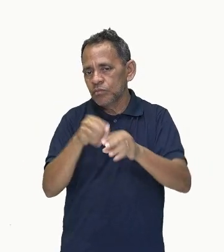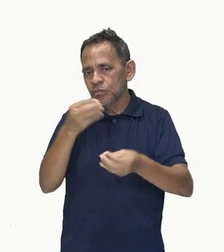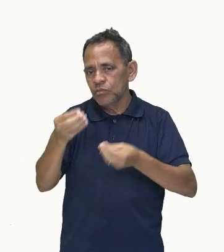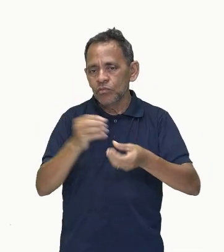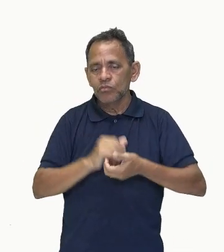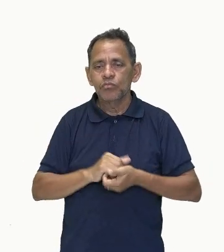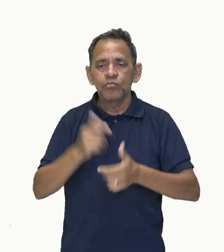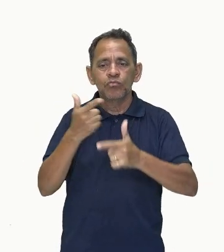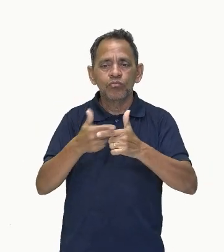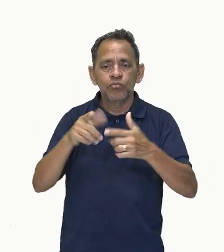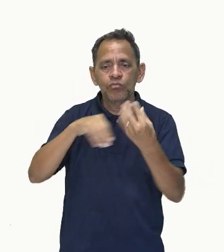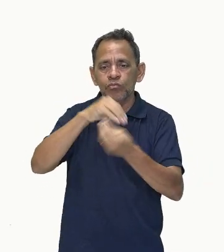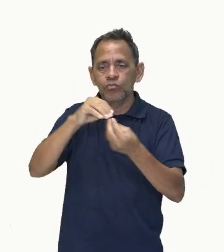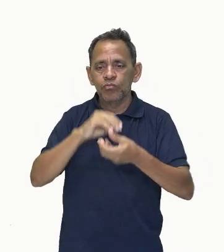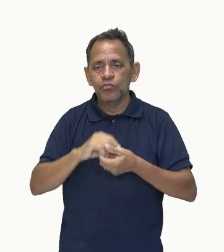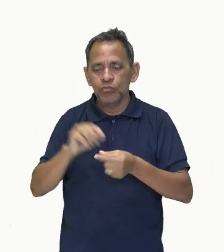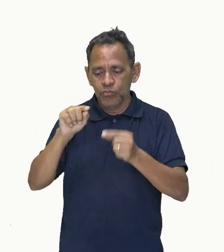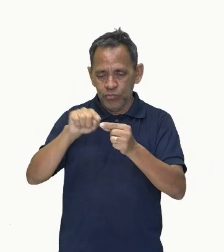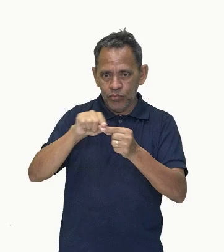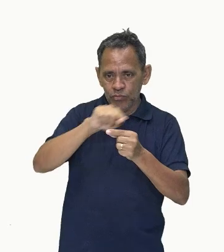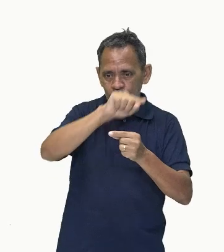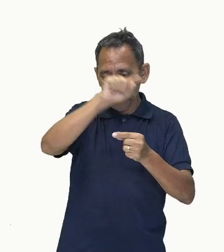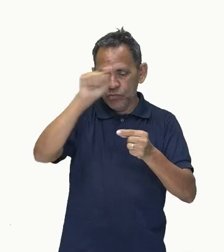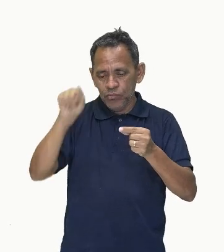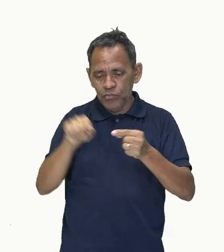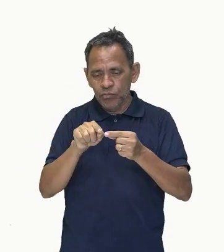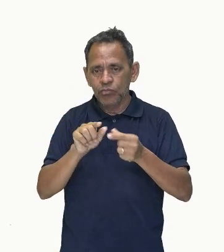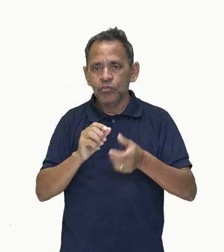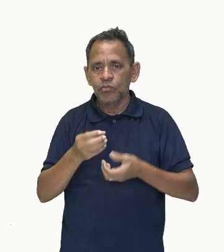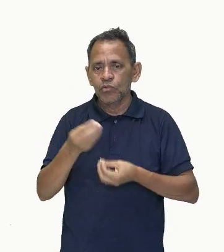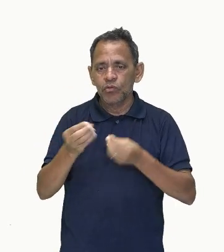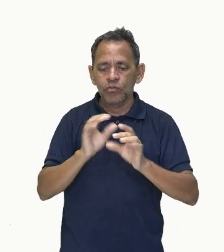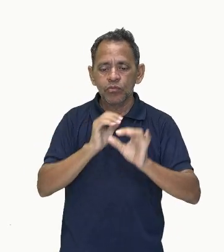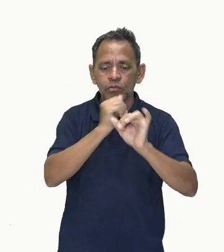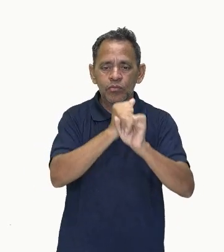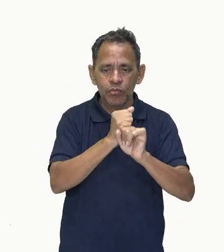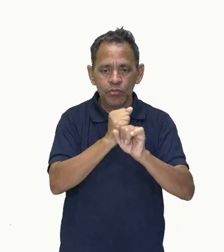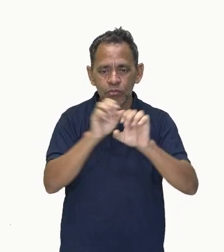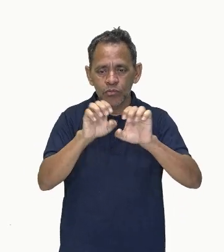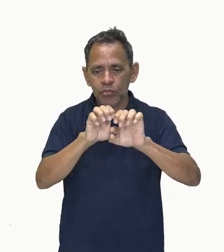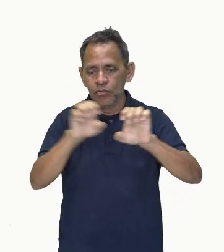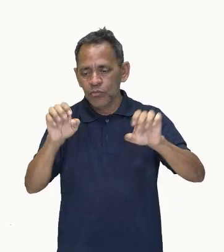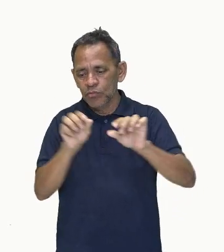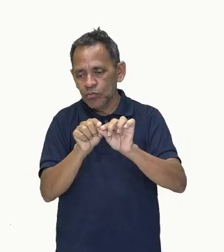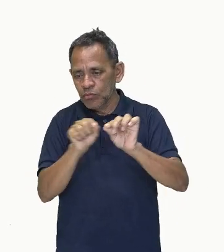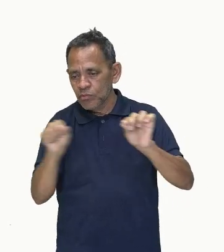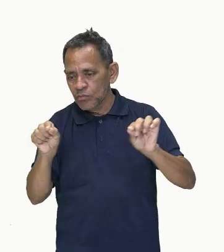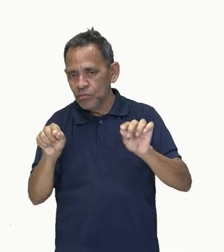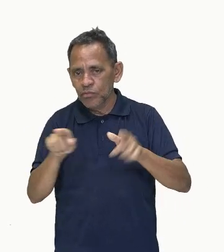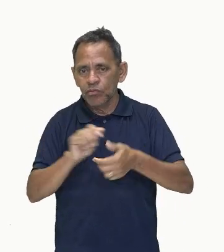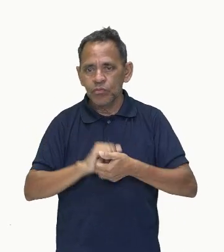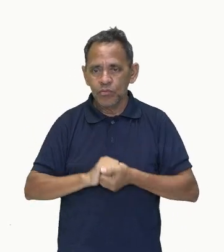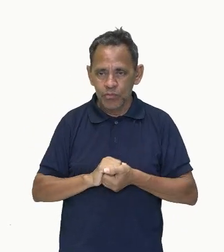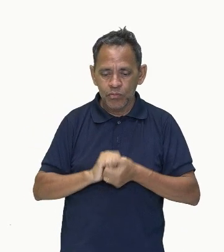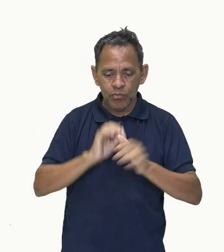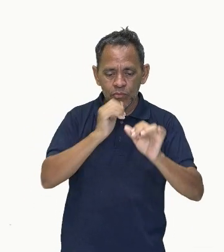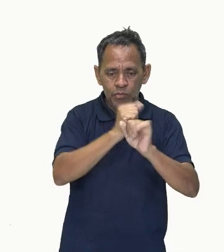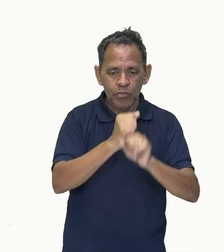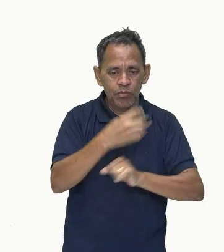Problemas envolvendo circunferência. Então, calcule o comprimento de uma circunferência de raio igual a